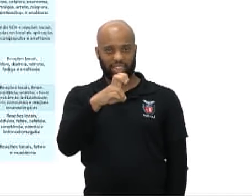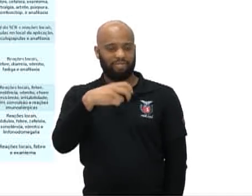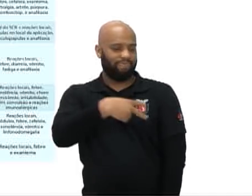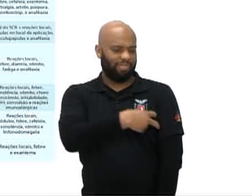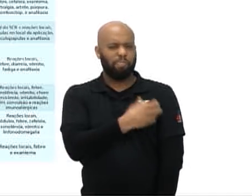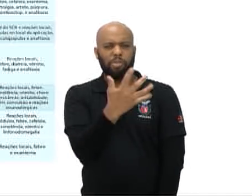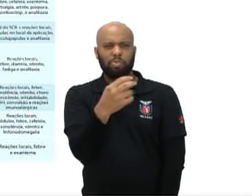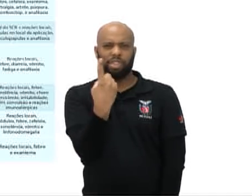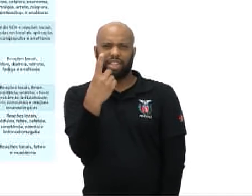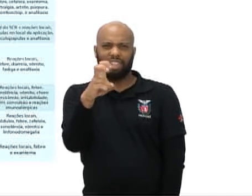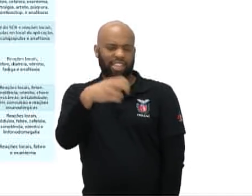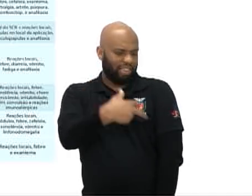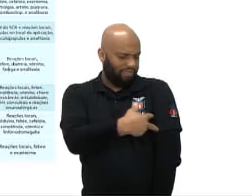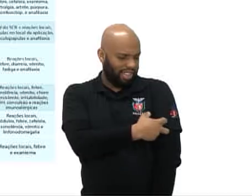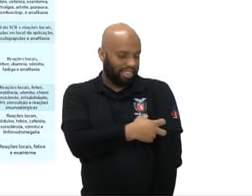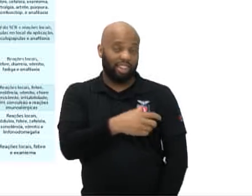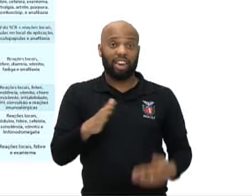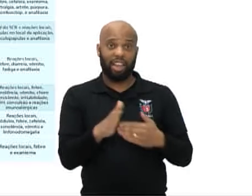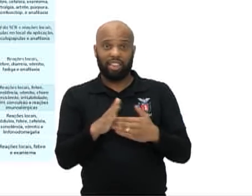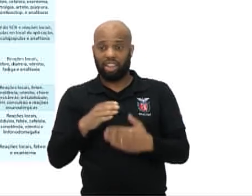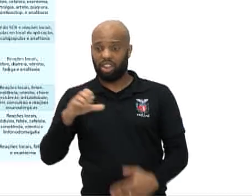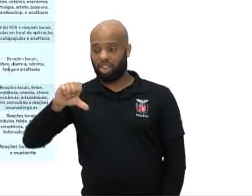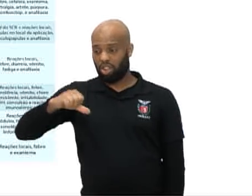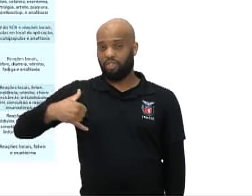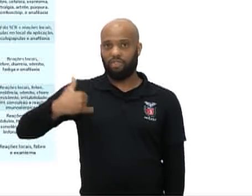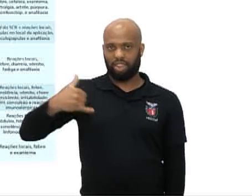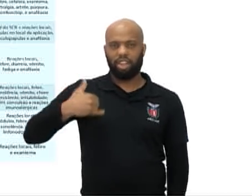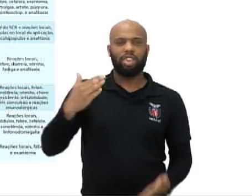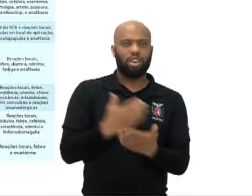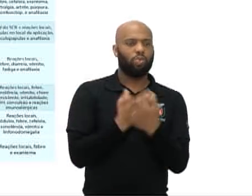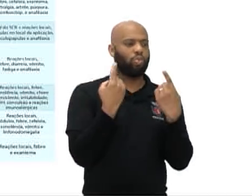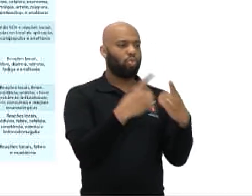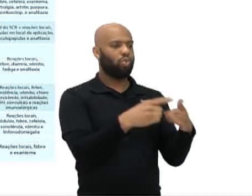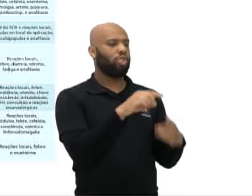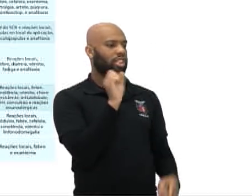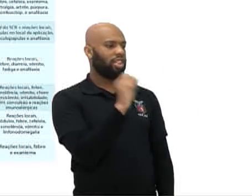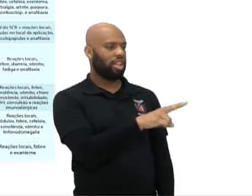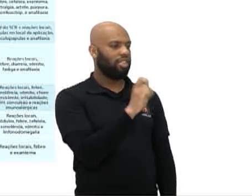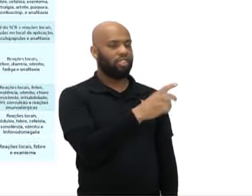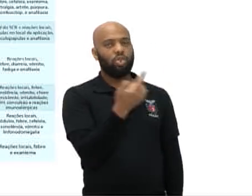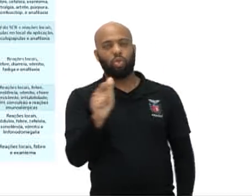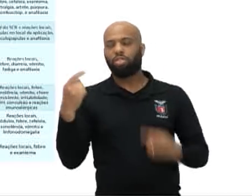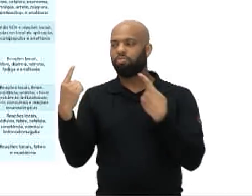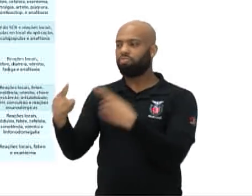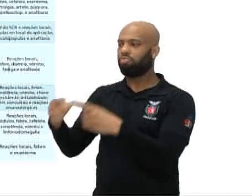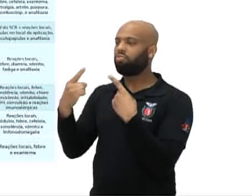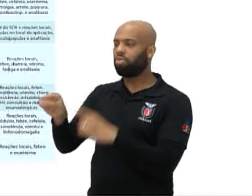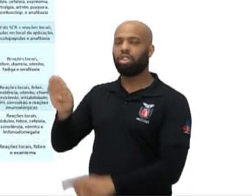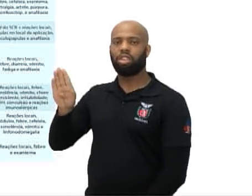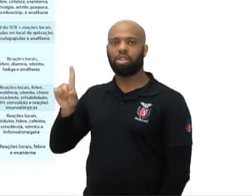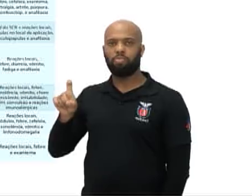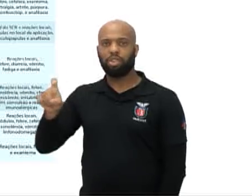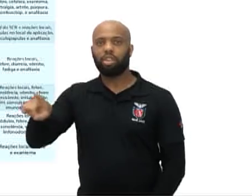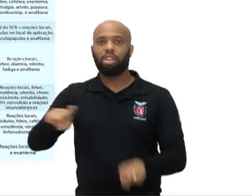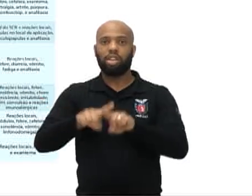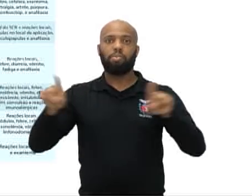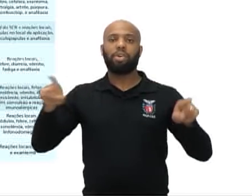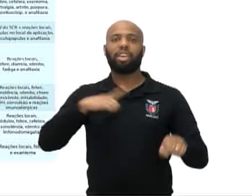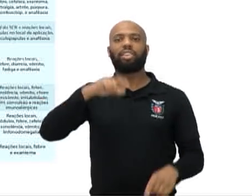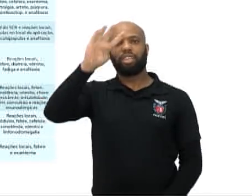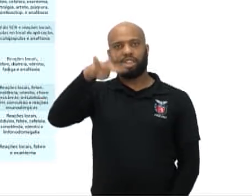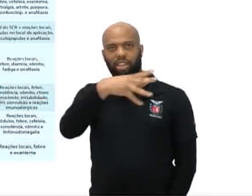cerca de 15 vacinas, algumas contra vírus, outras contra bactérias. Mas a gente tem um calendário de vacinação